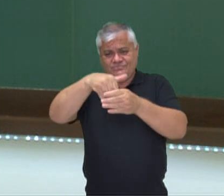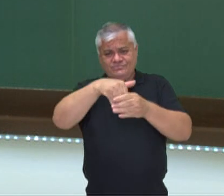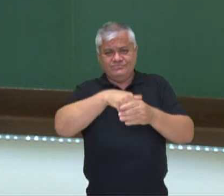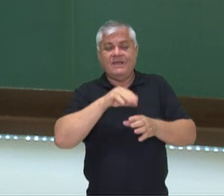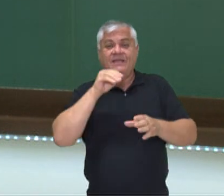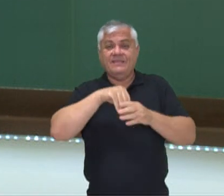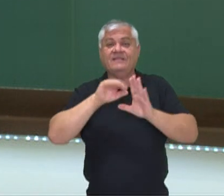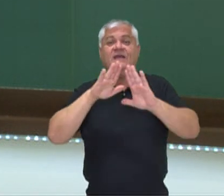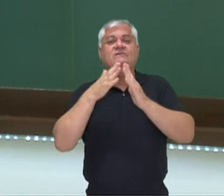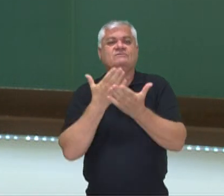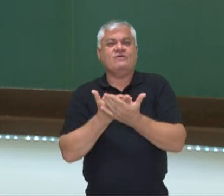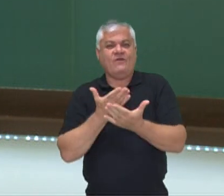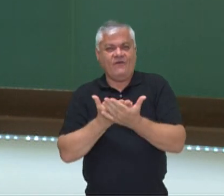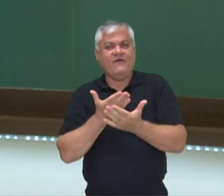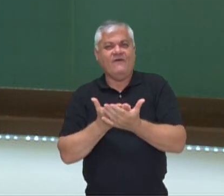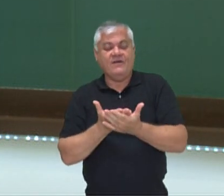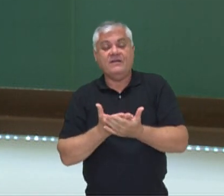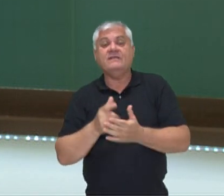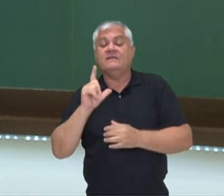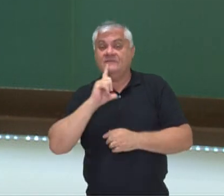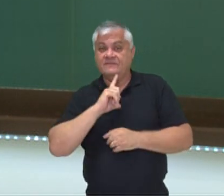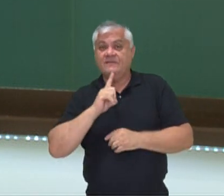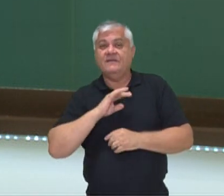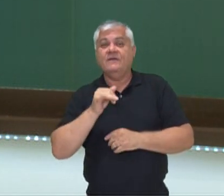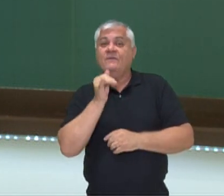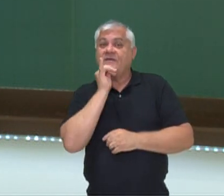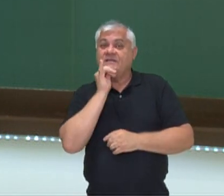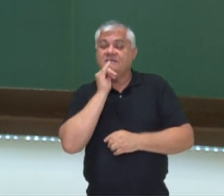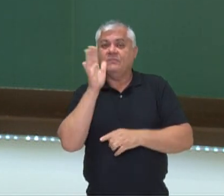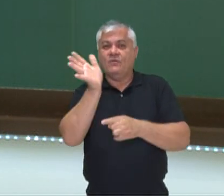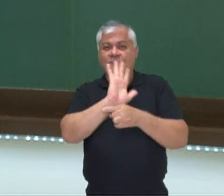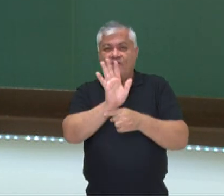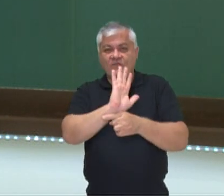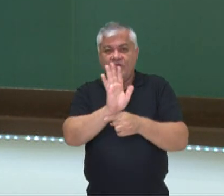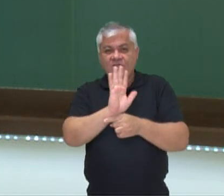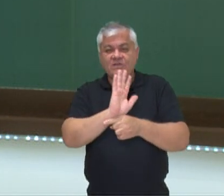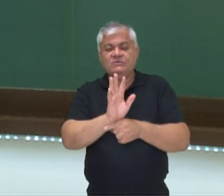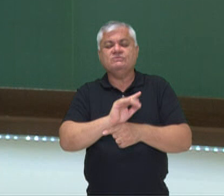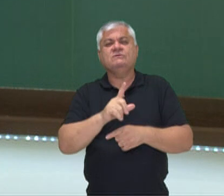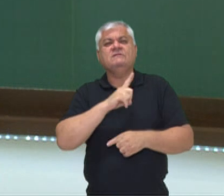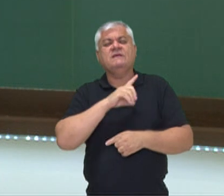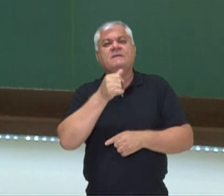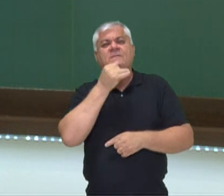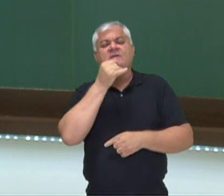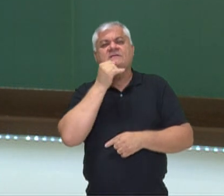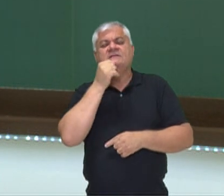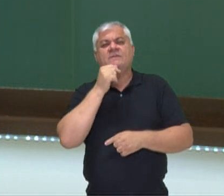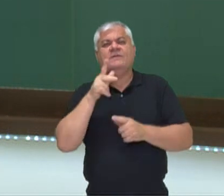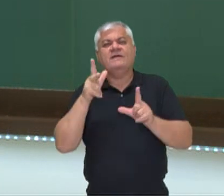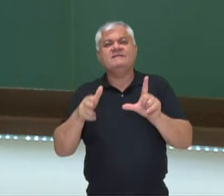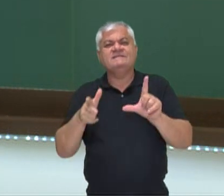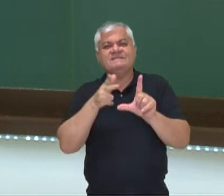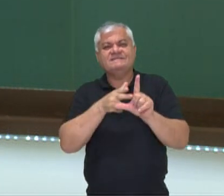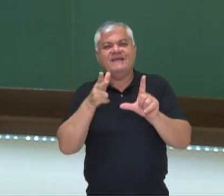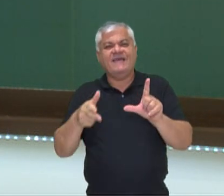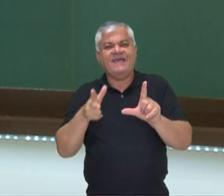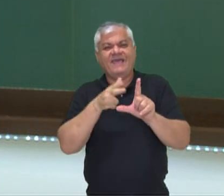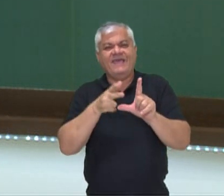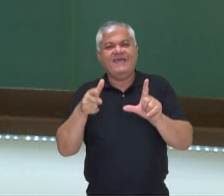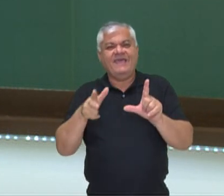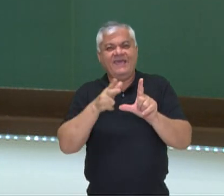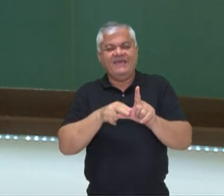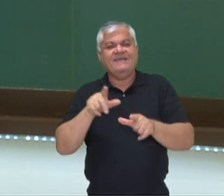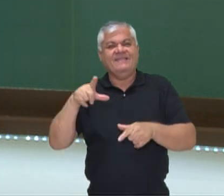escolares. Para isso, a gente tem um exemplo aqui de um vídeo. Você já ouviu falar da série Everybody